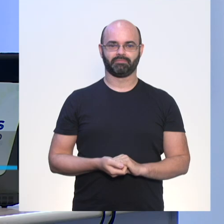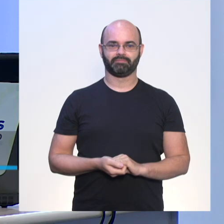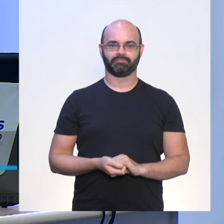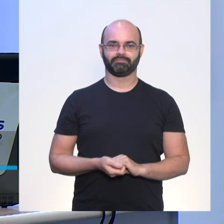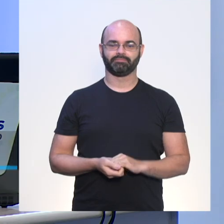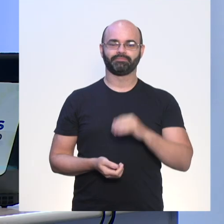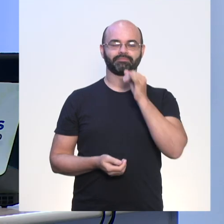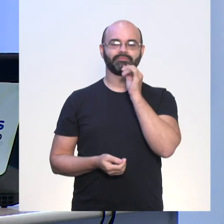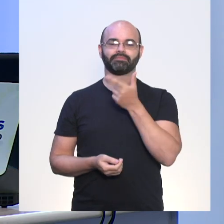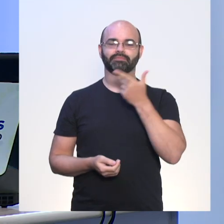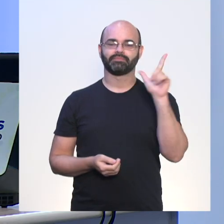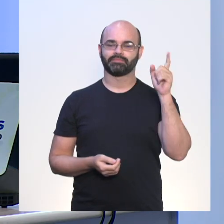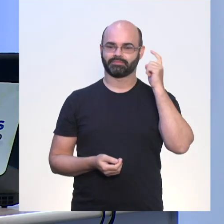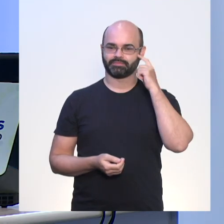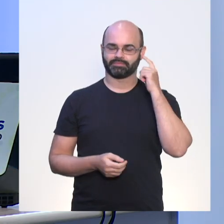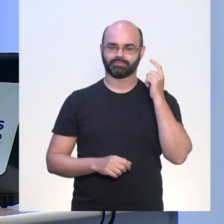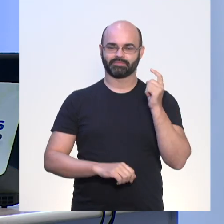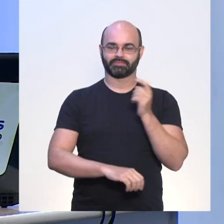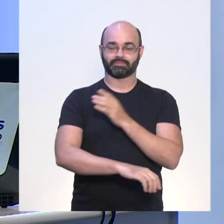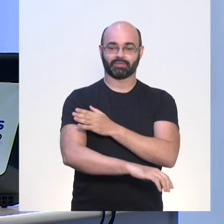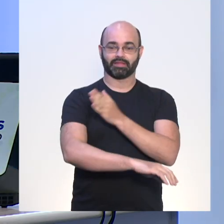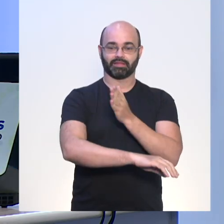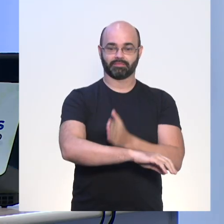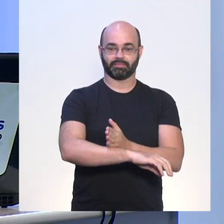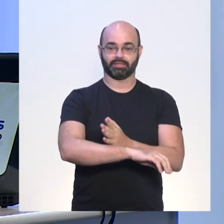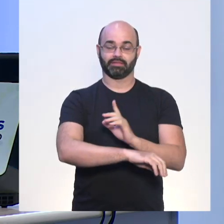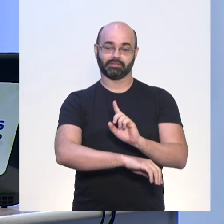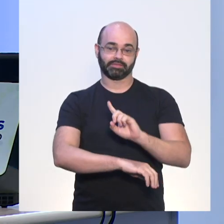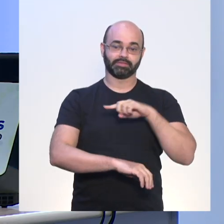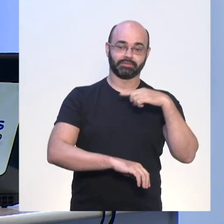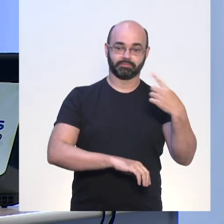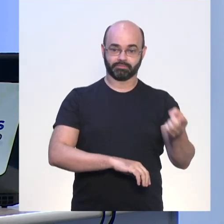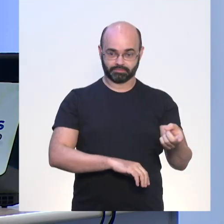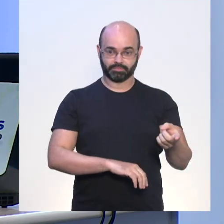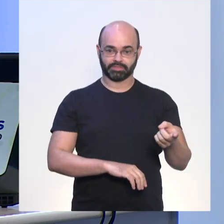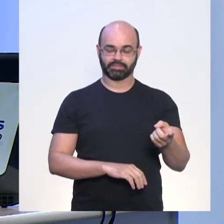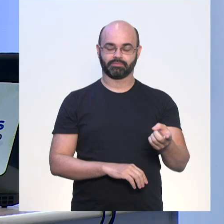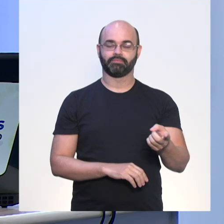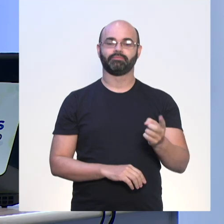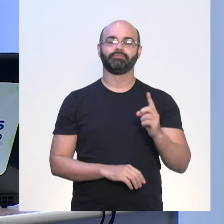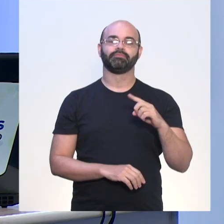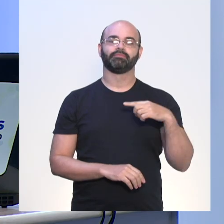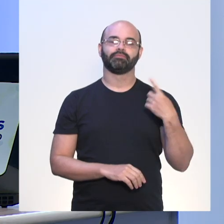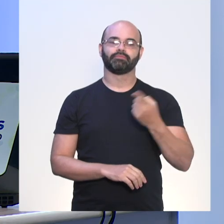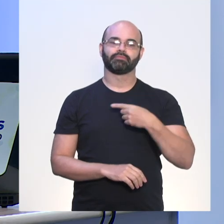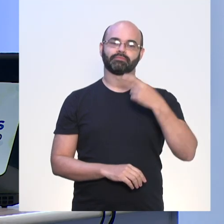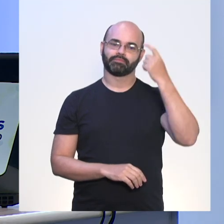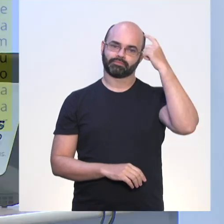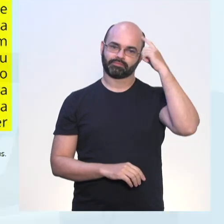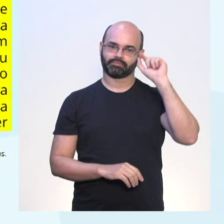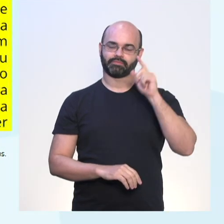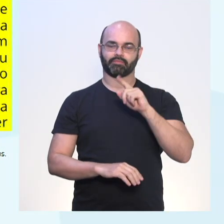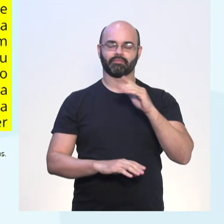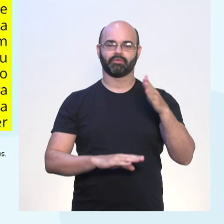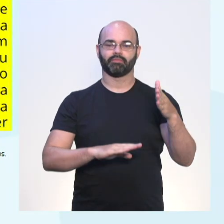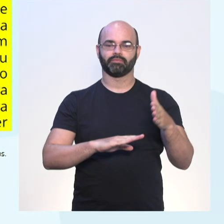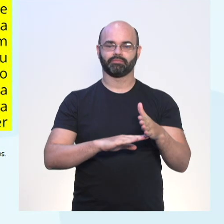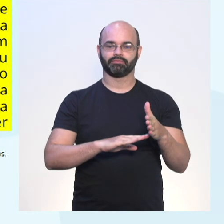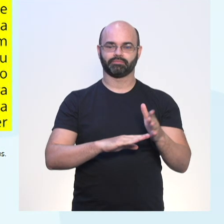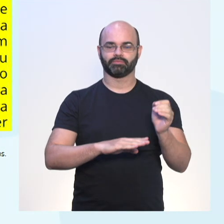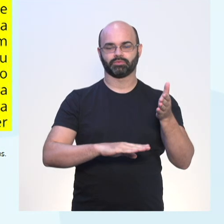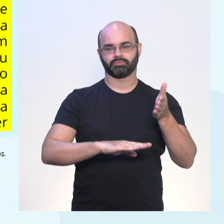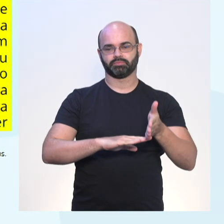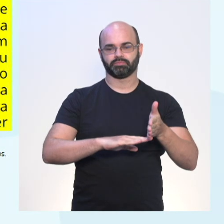vocês. Depois da Idade Média, a gente chega num período histórico conhecido como modernidade.